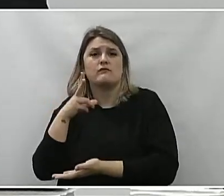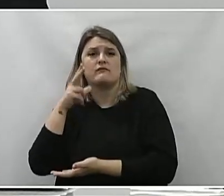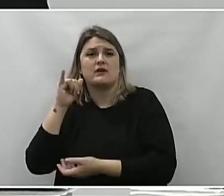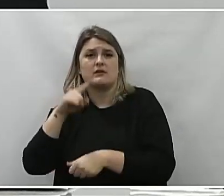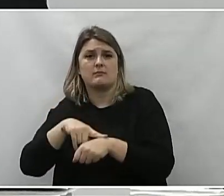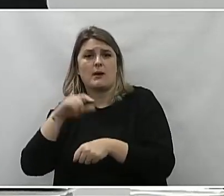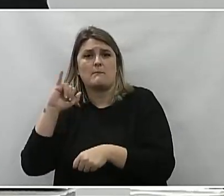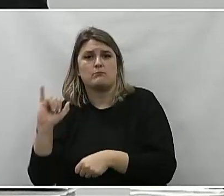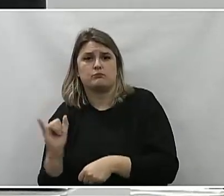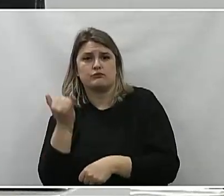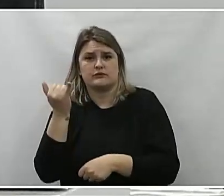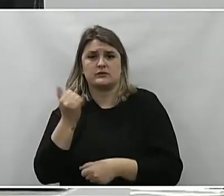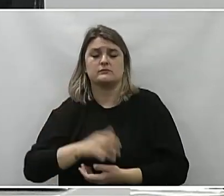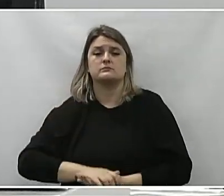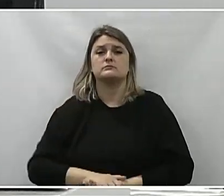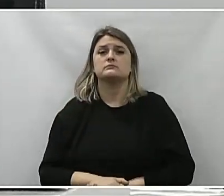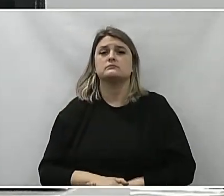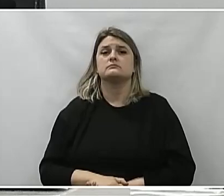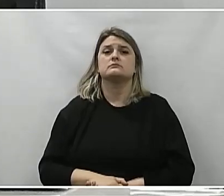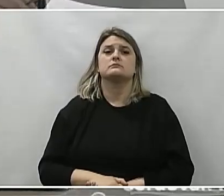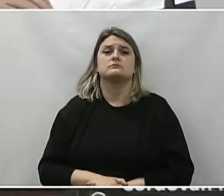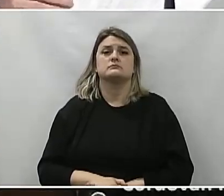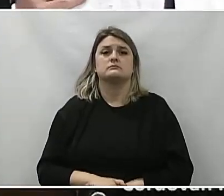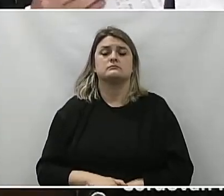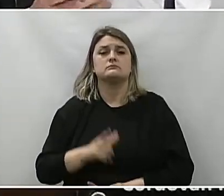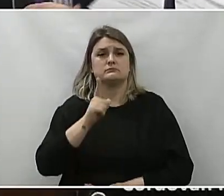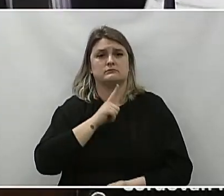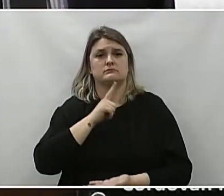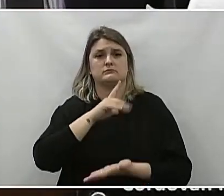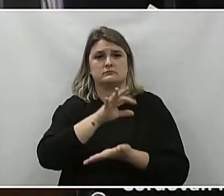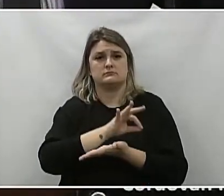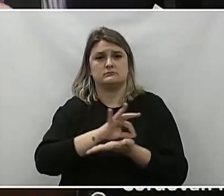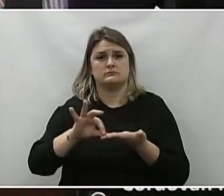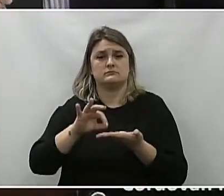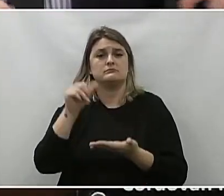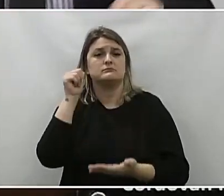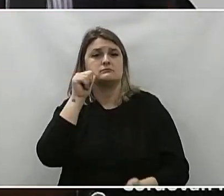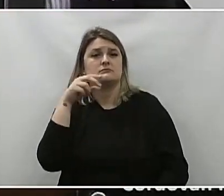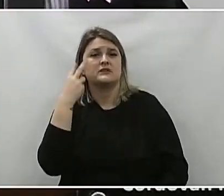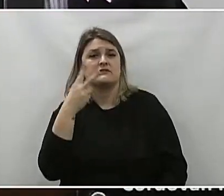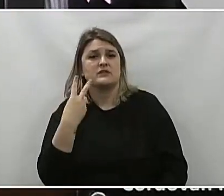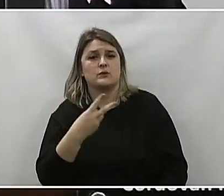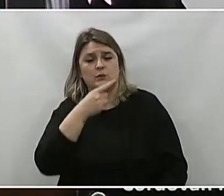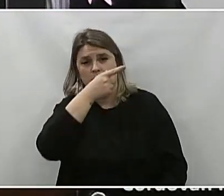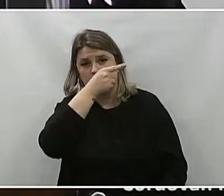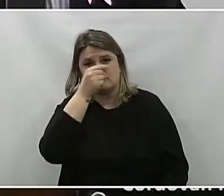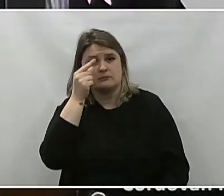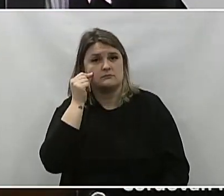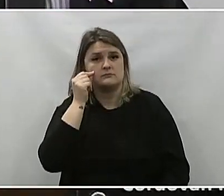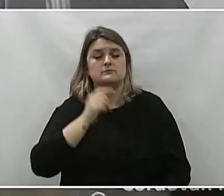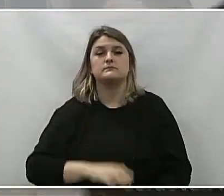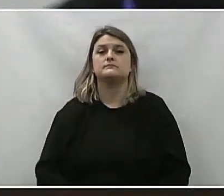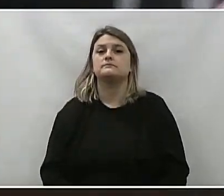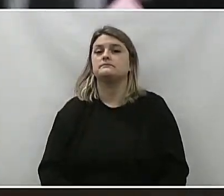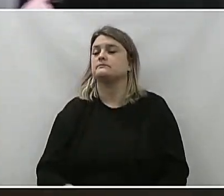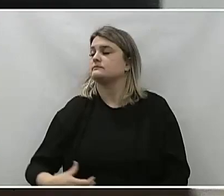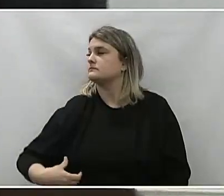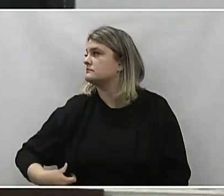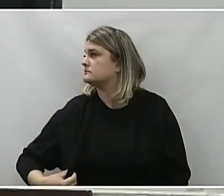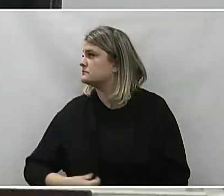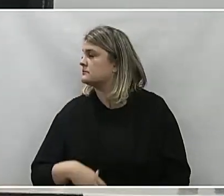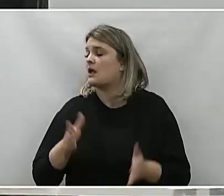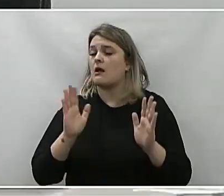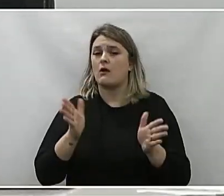resíduos escrito para o uso da palavra no horário do expediente encontra-se escrito a vereadora a landra roveda grande